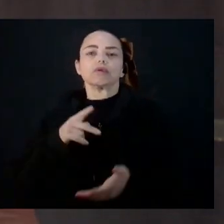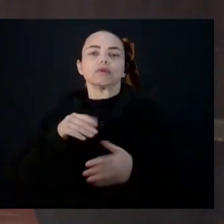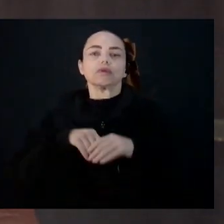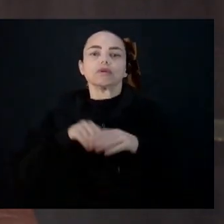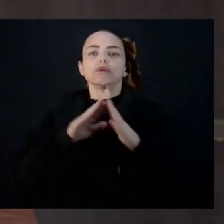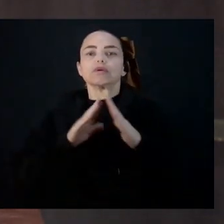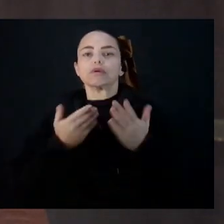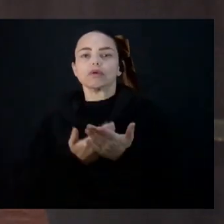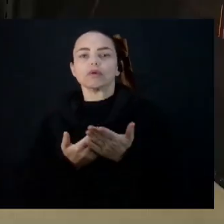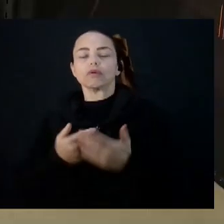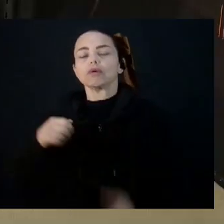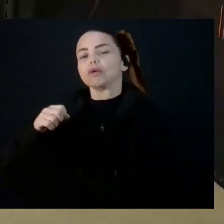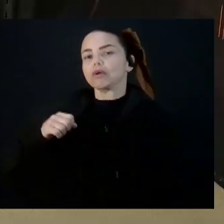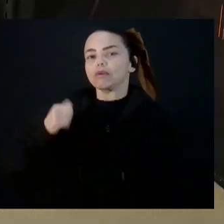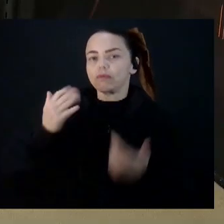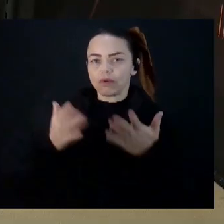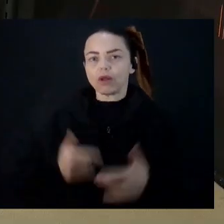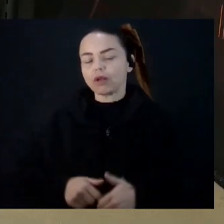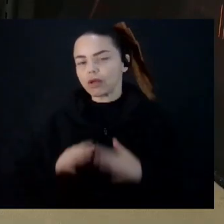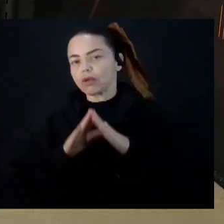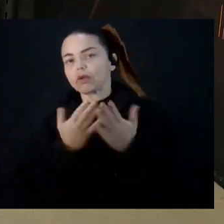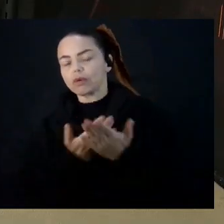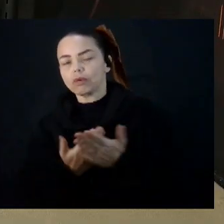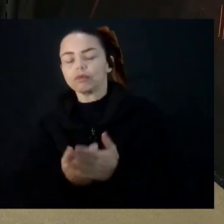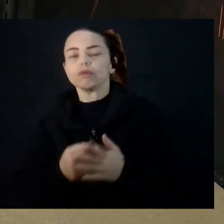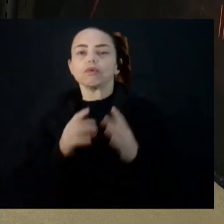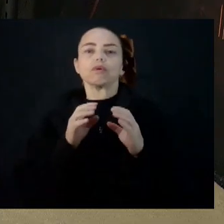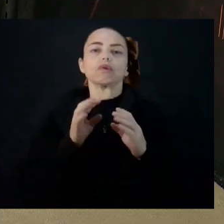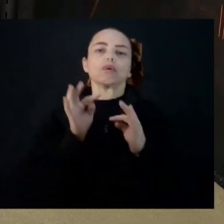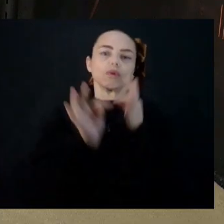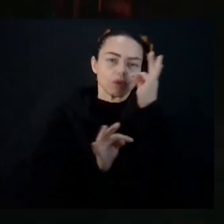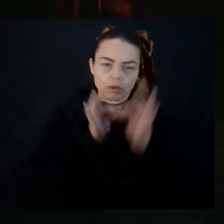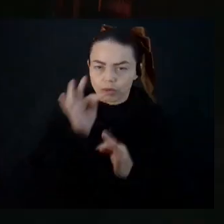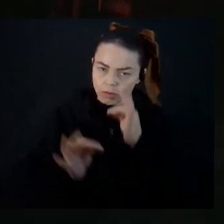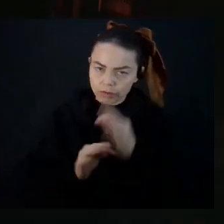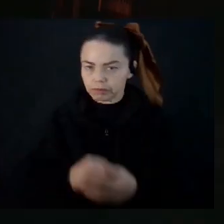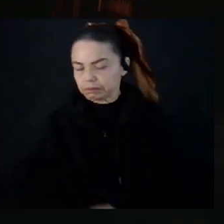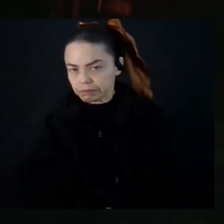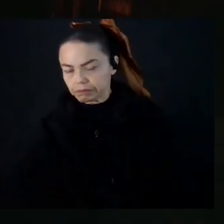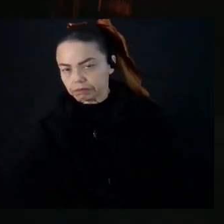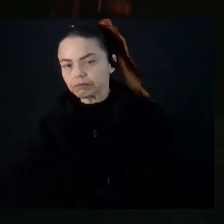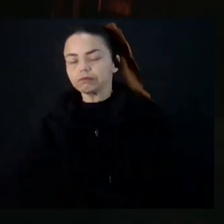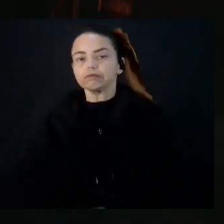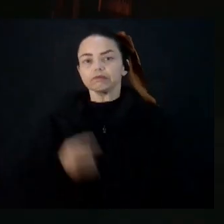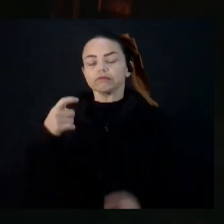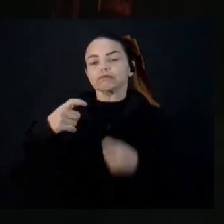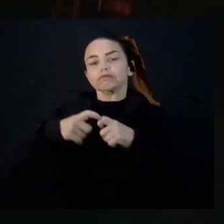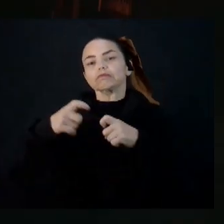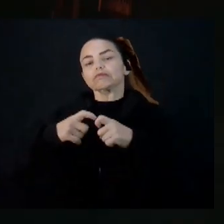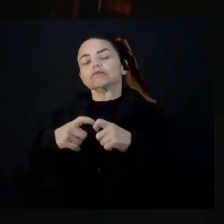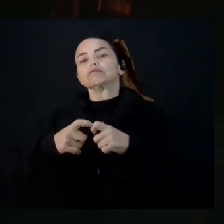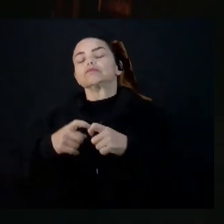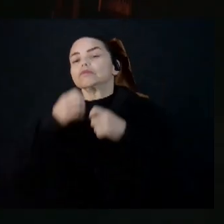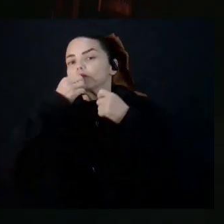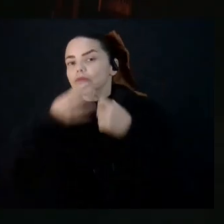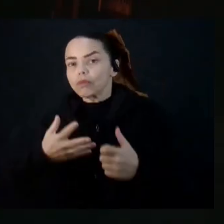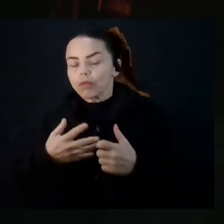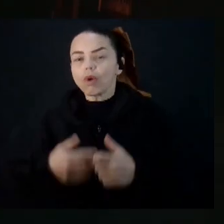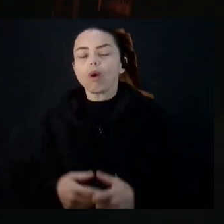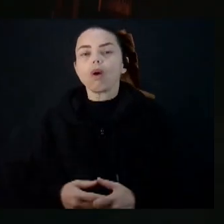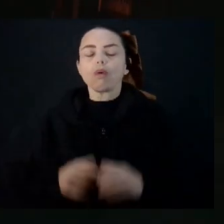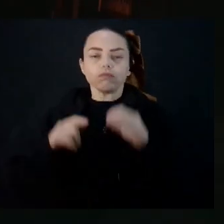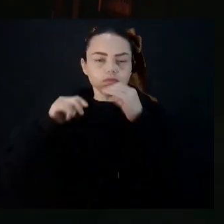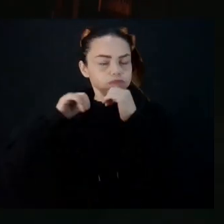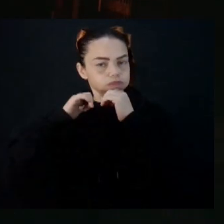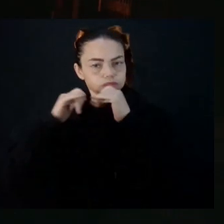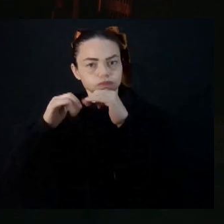escola. Está em uma terapia, né, em um médico especialista, né, para a neurodivergência,